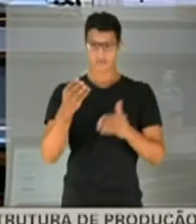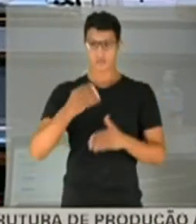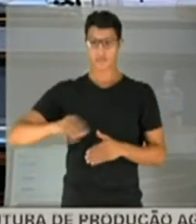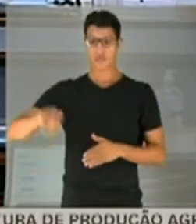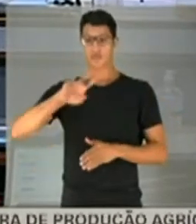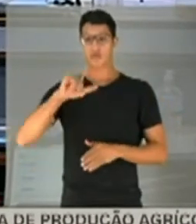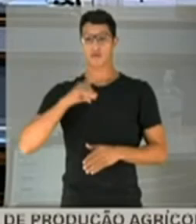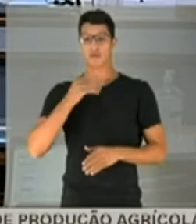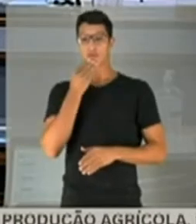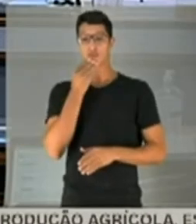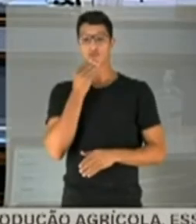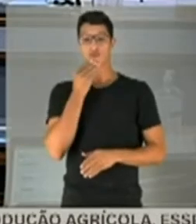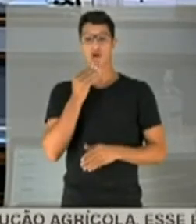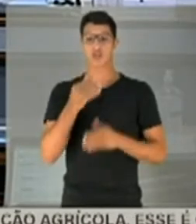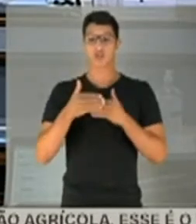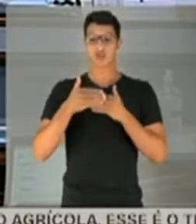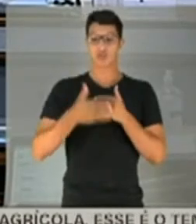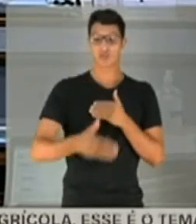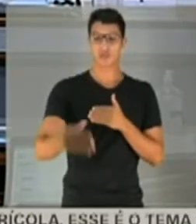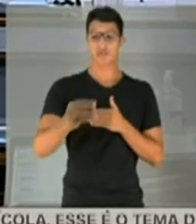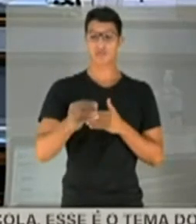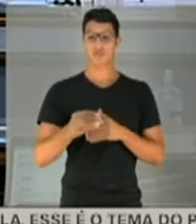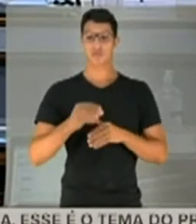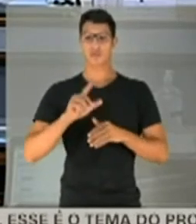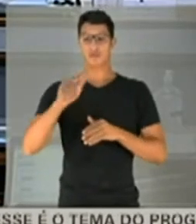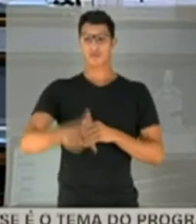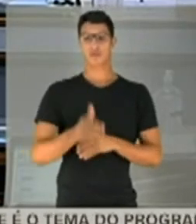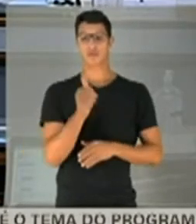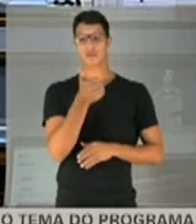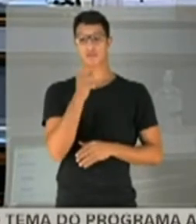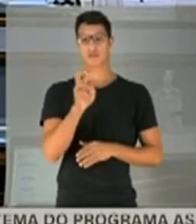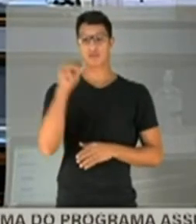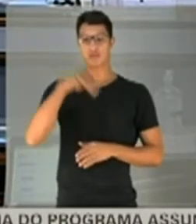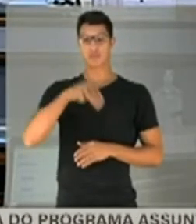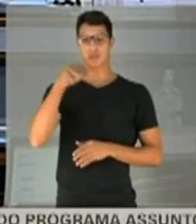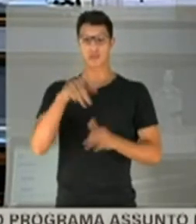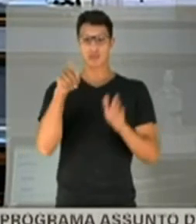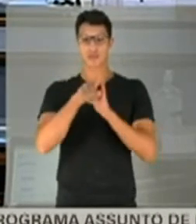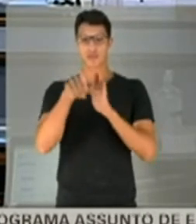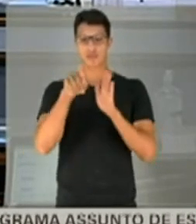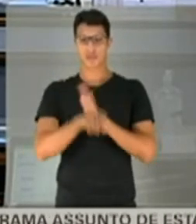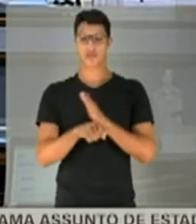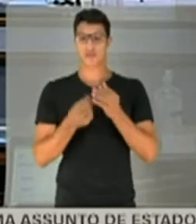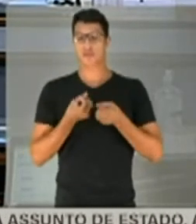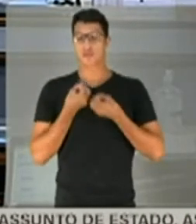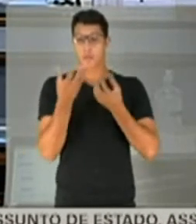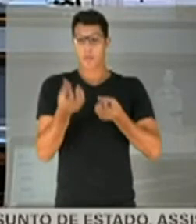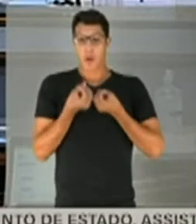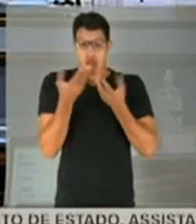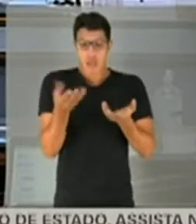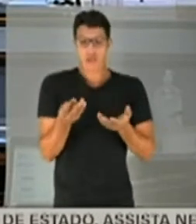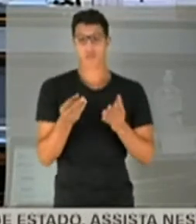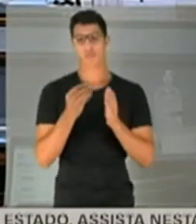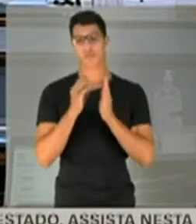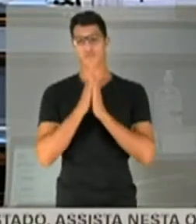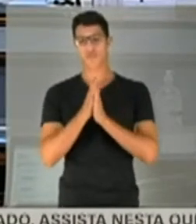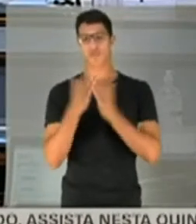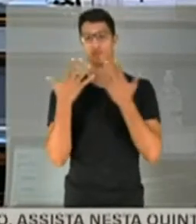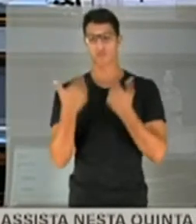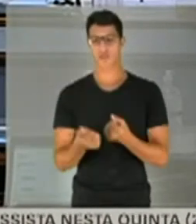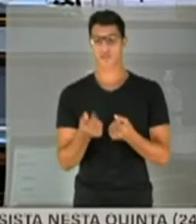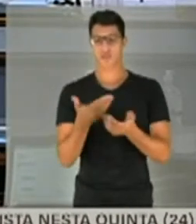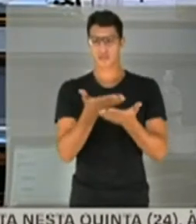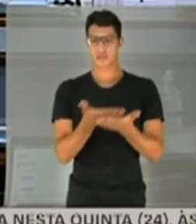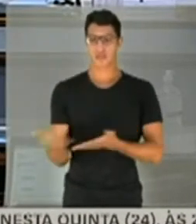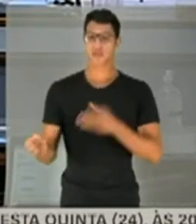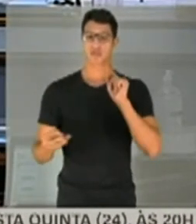ter oportunidade de por 15 minutos indagar o depoente. Por favor, vamos